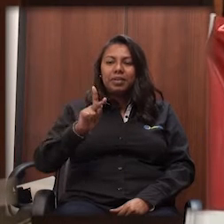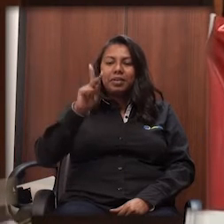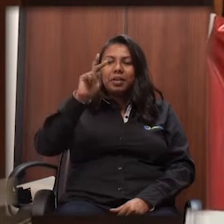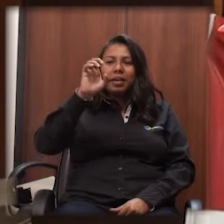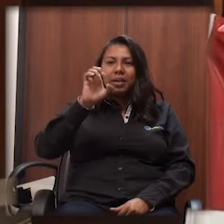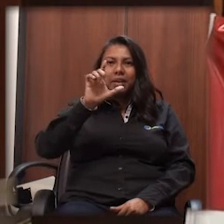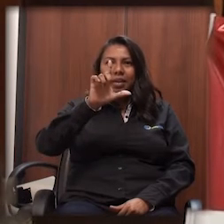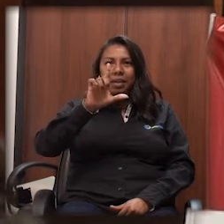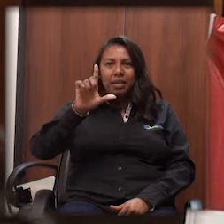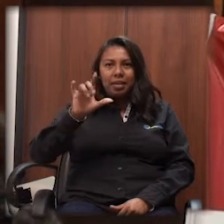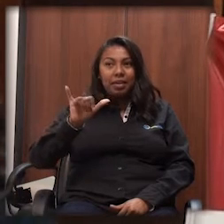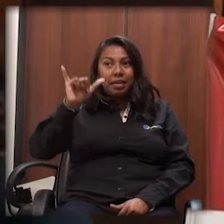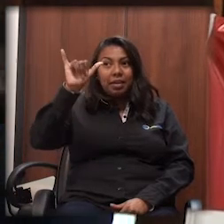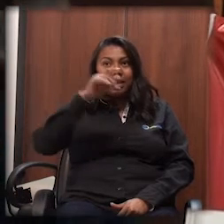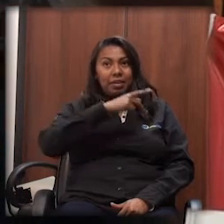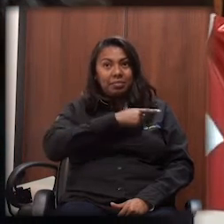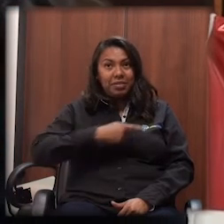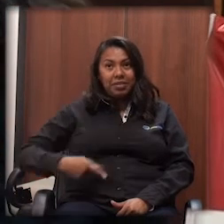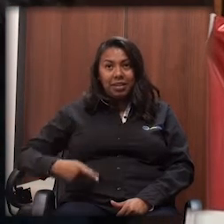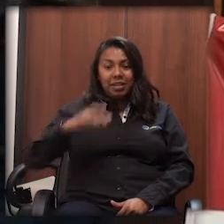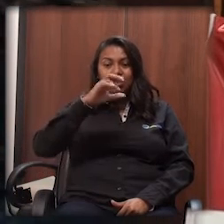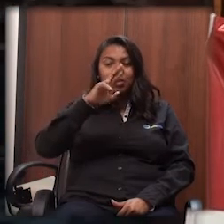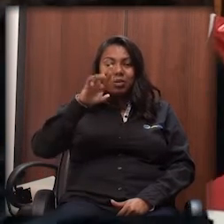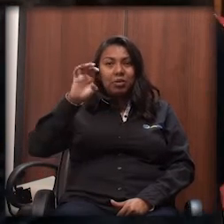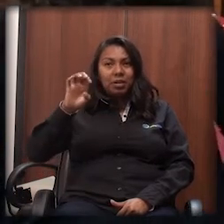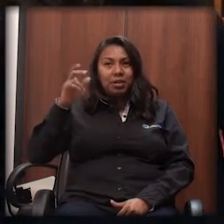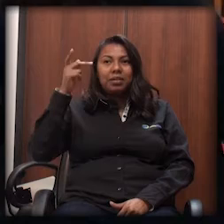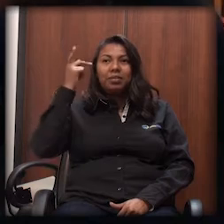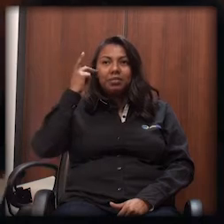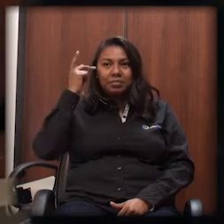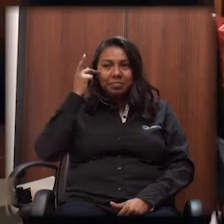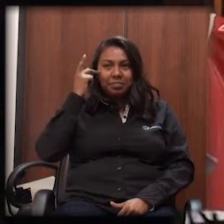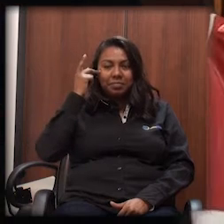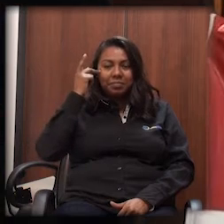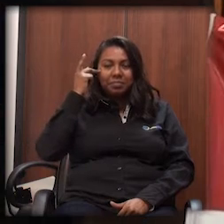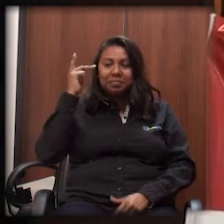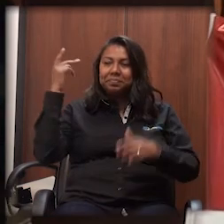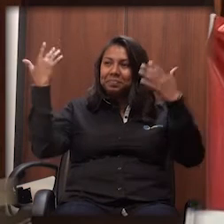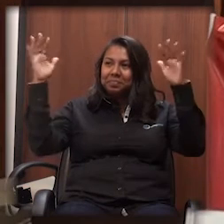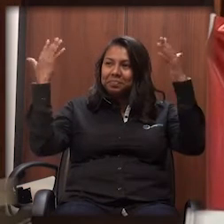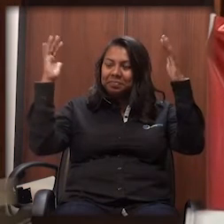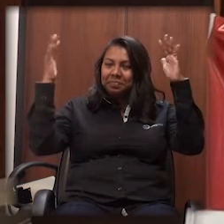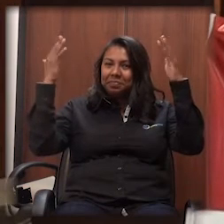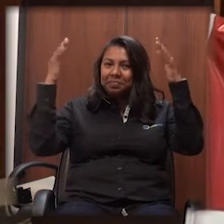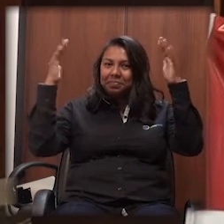Melati, presidente do CRES São Paulo, do Conselho Regional de Serviço Social.